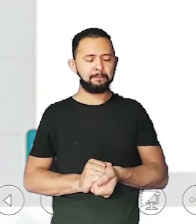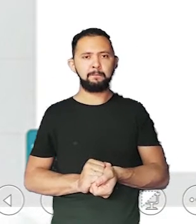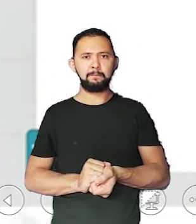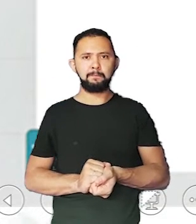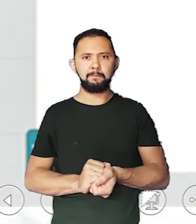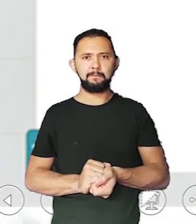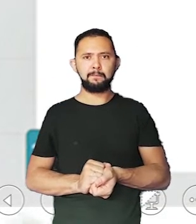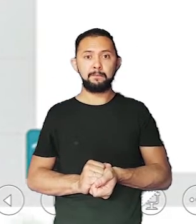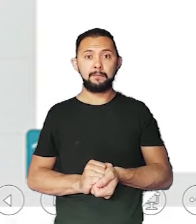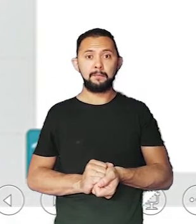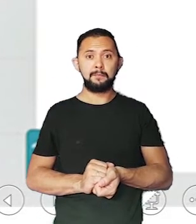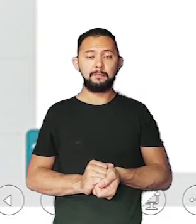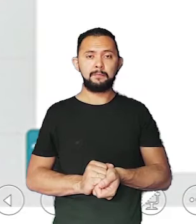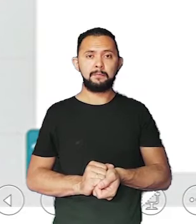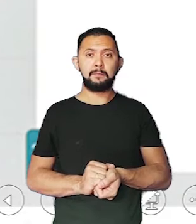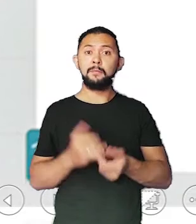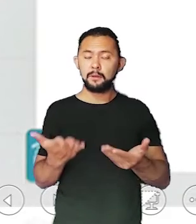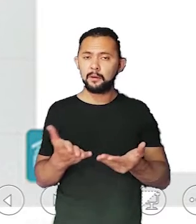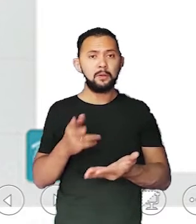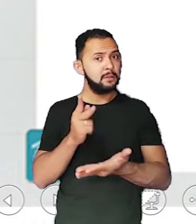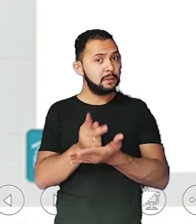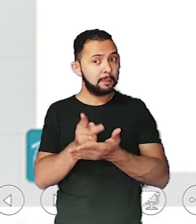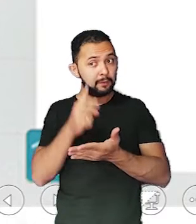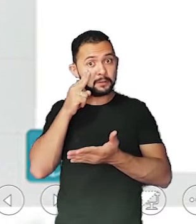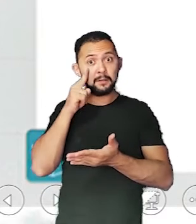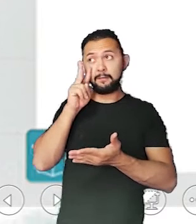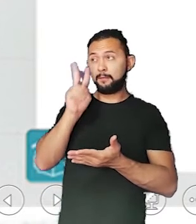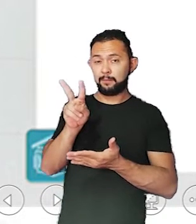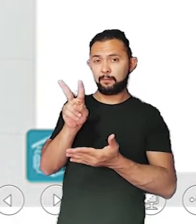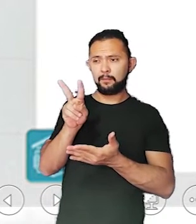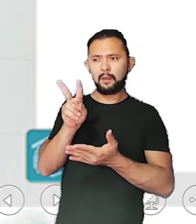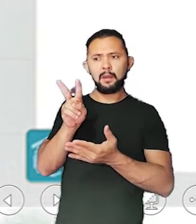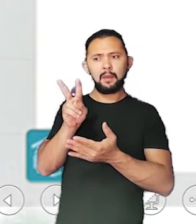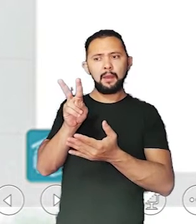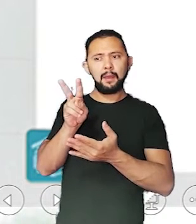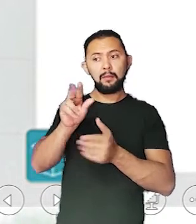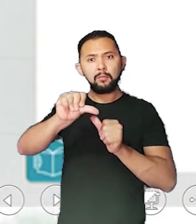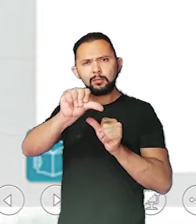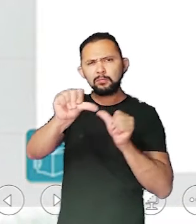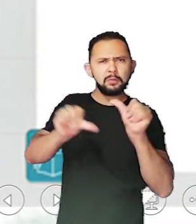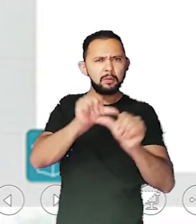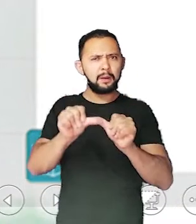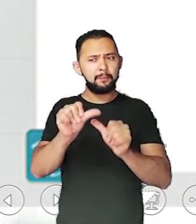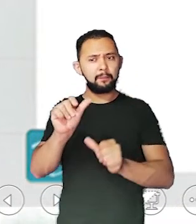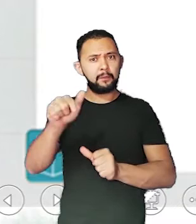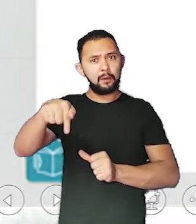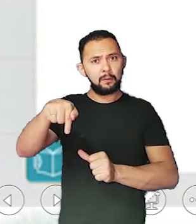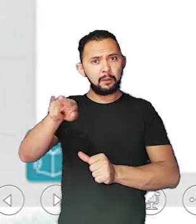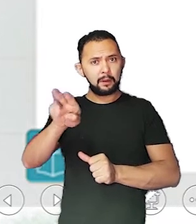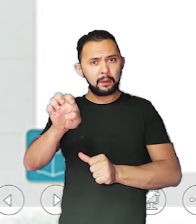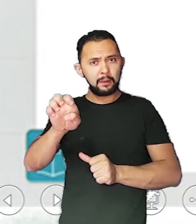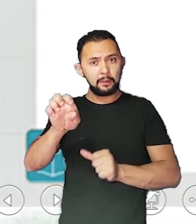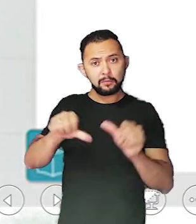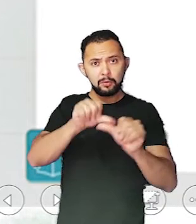Isto, certo? Então, quando você vê que a troca, ela encaixa, pronto, você pode considerar um período